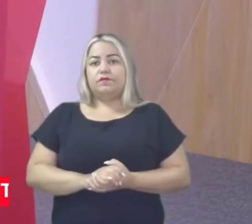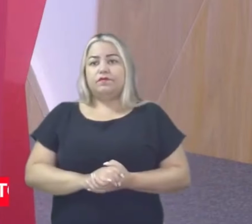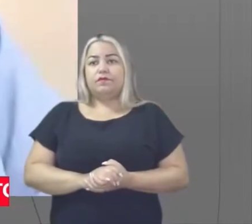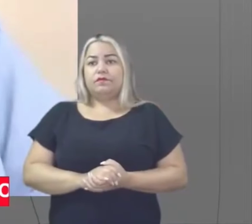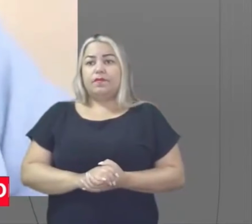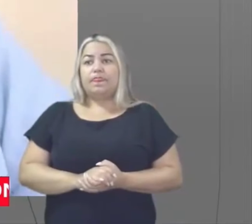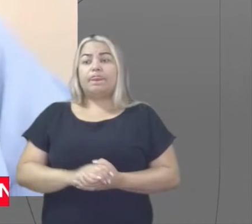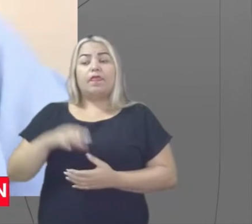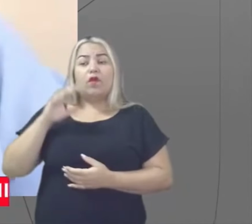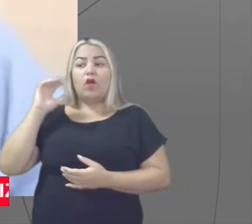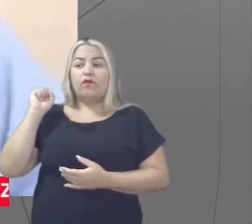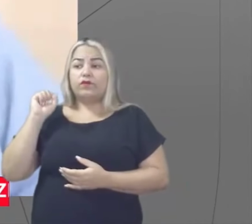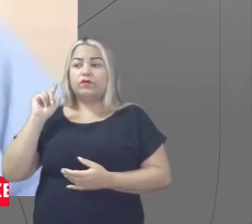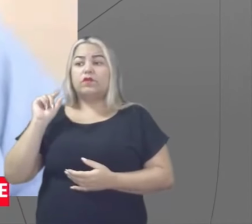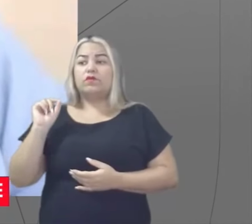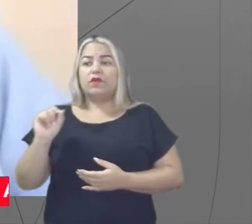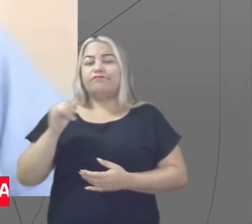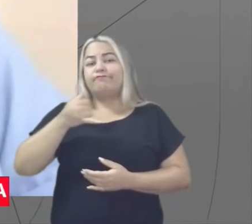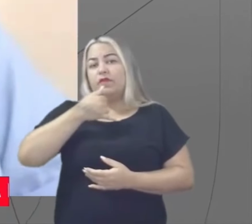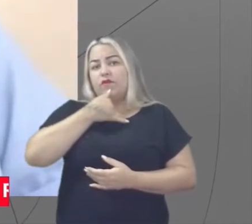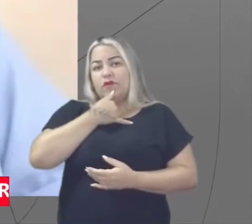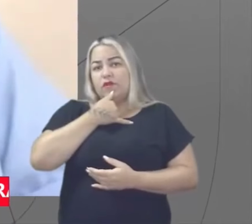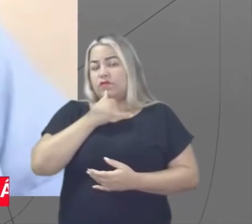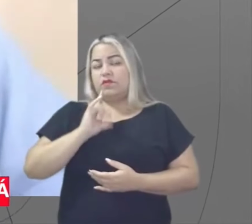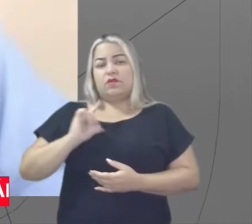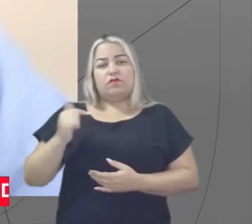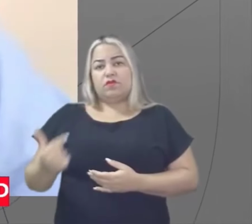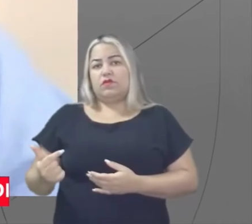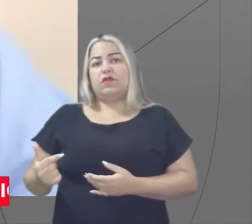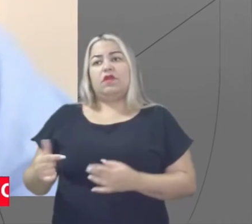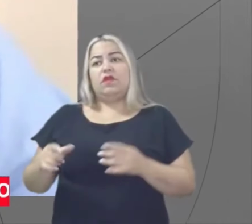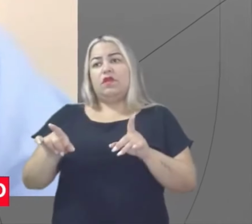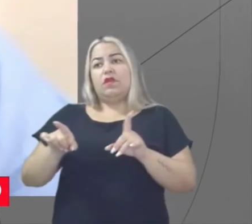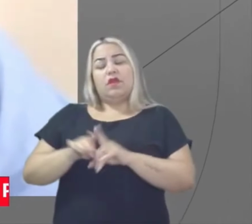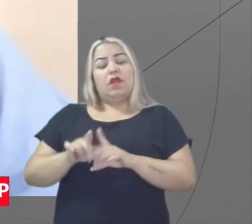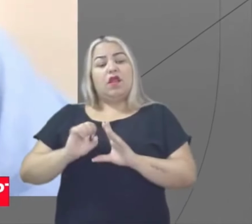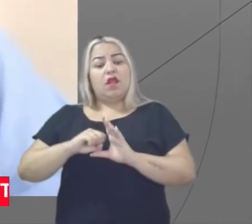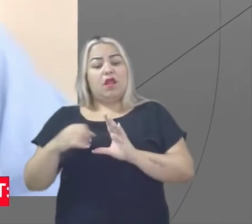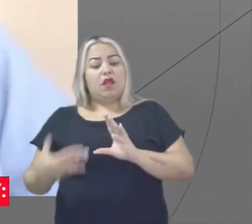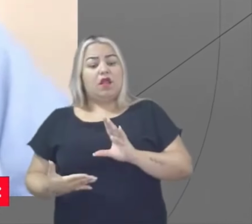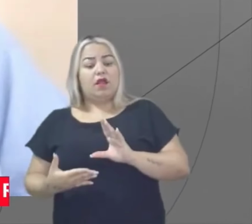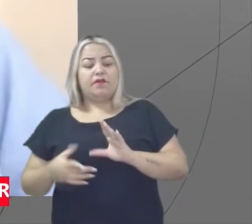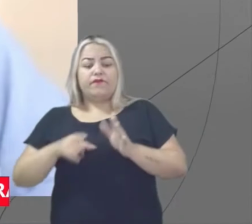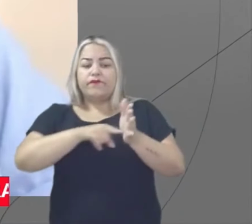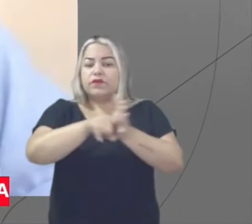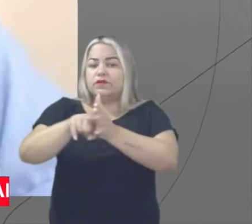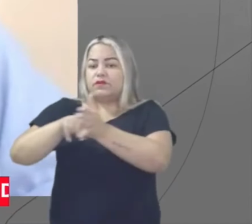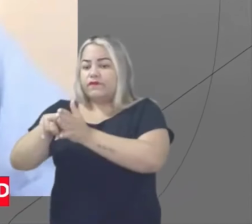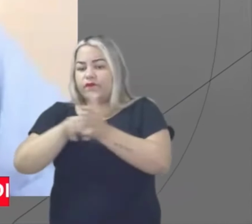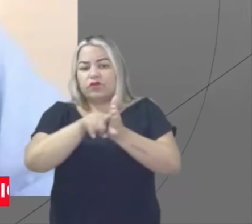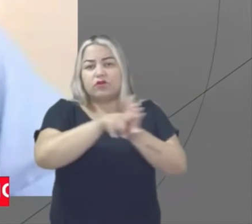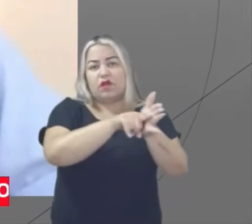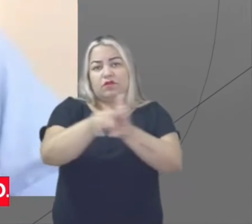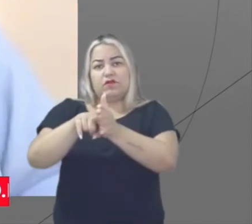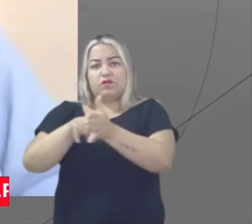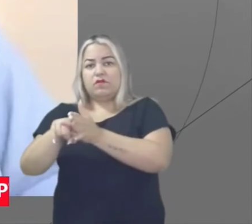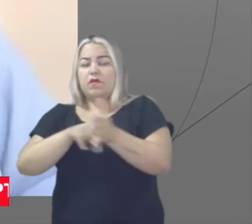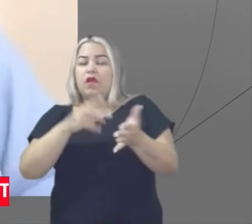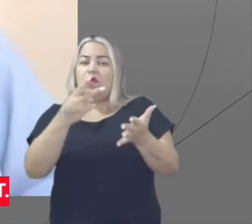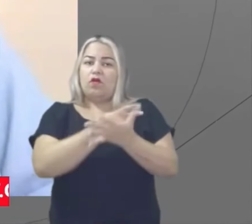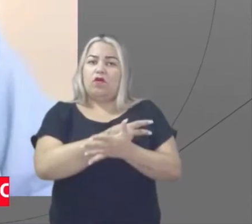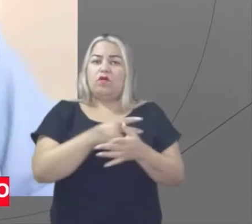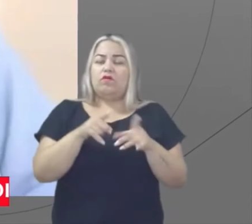A ouvidoria, infelizmente, ela não tem esse caráter investigativo, né? Ela funciona mais como um